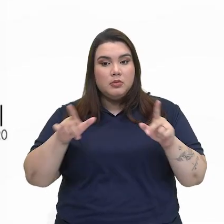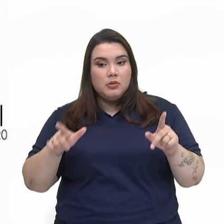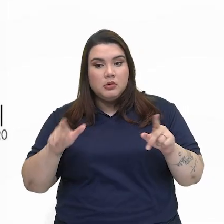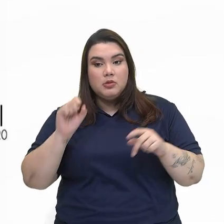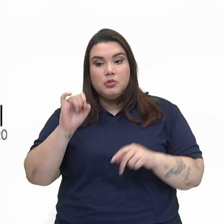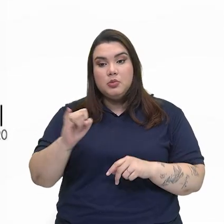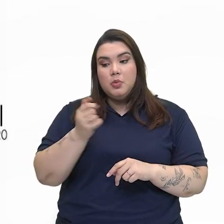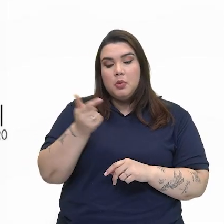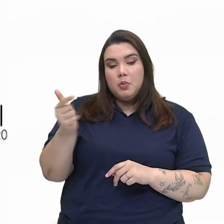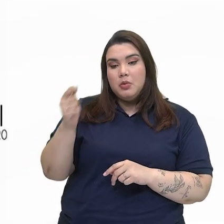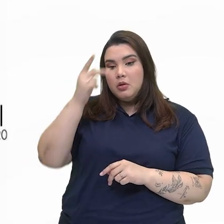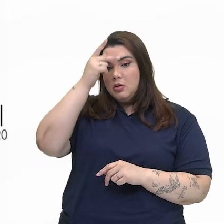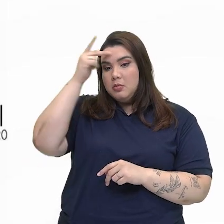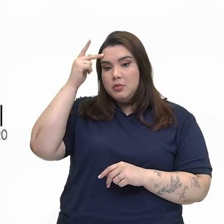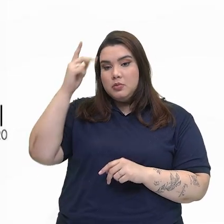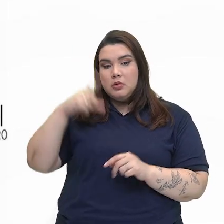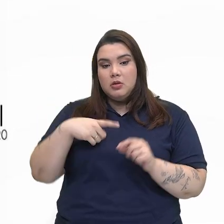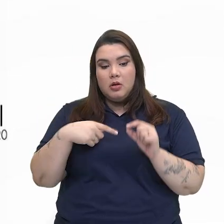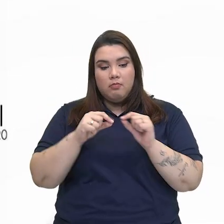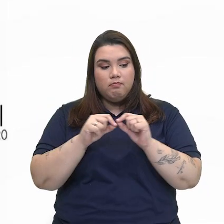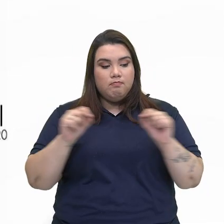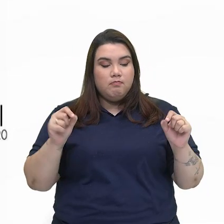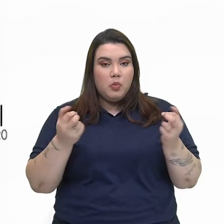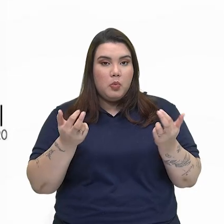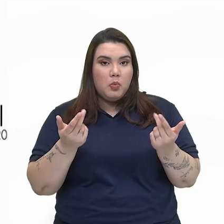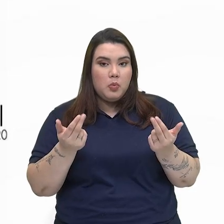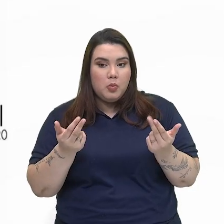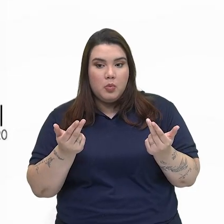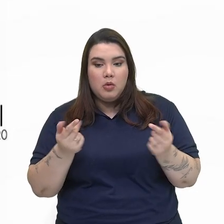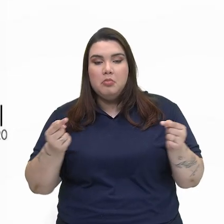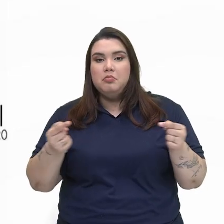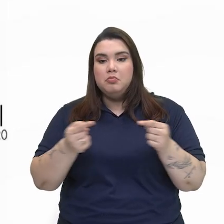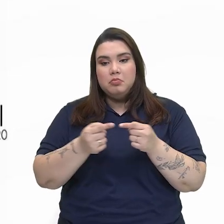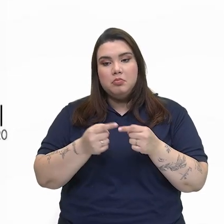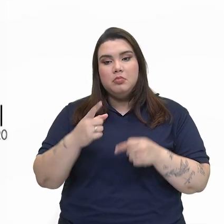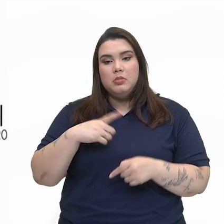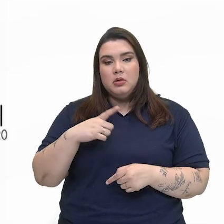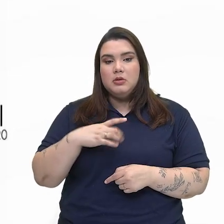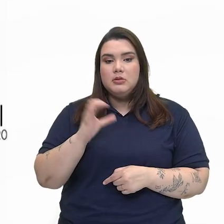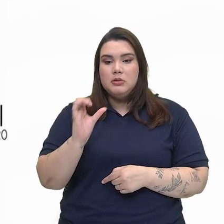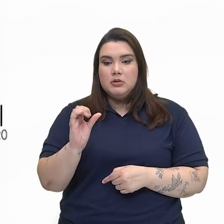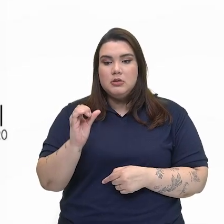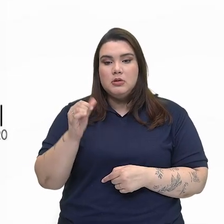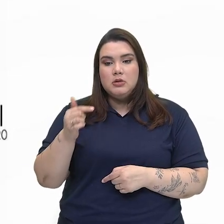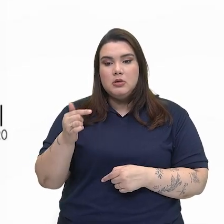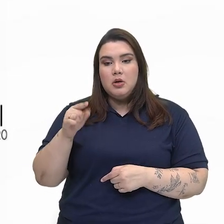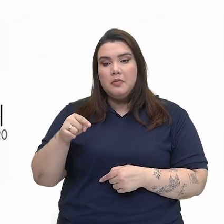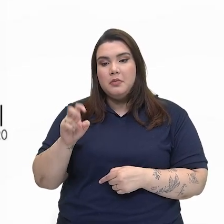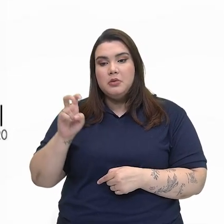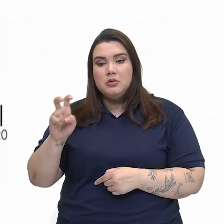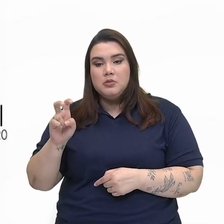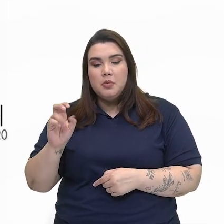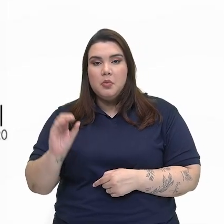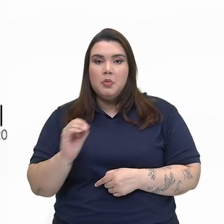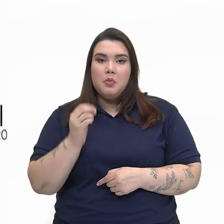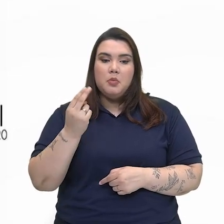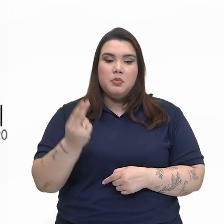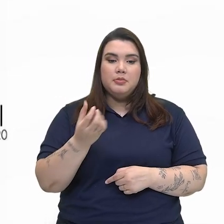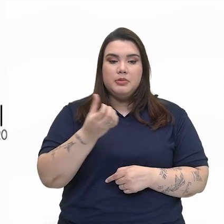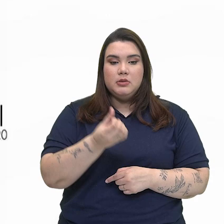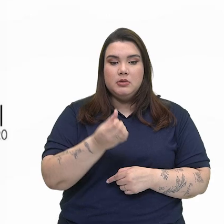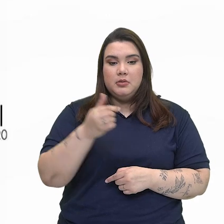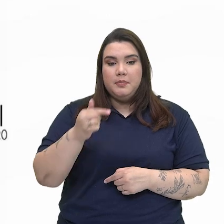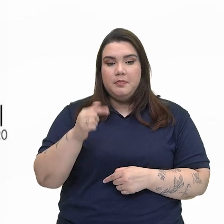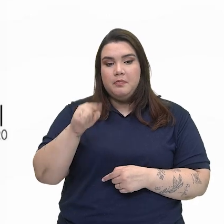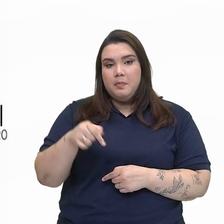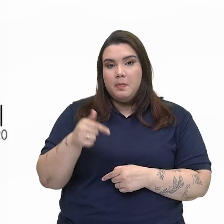esse mesmo segmento de reta, ele poderia dizer que tinha 67,5 ou 67,7,